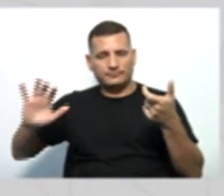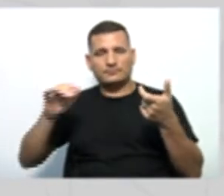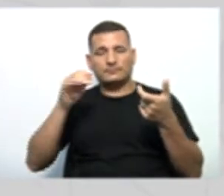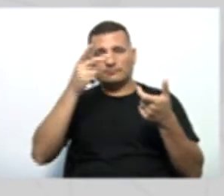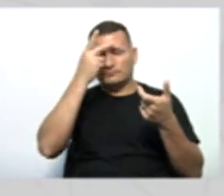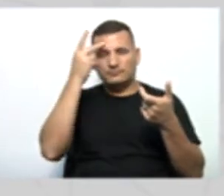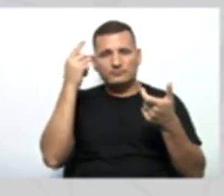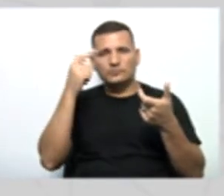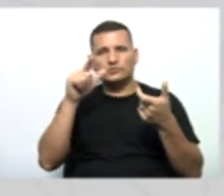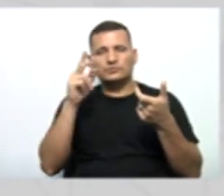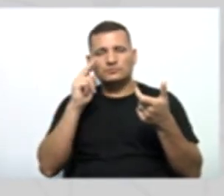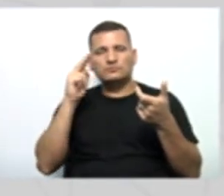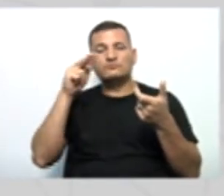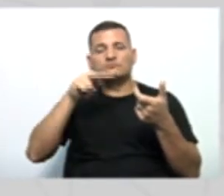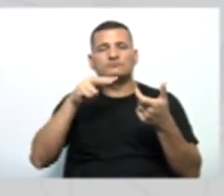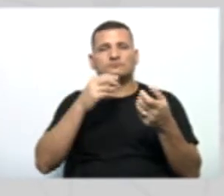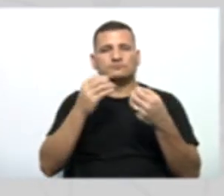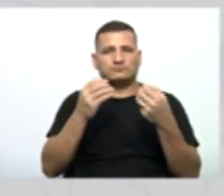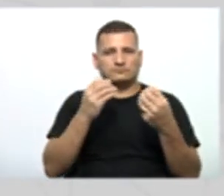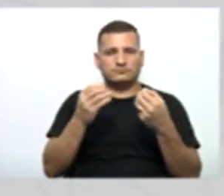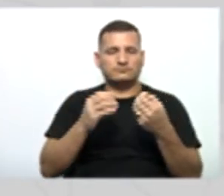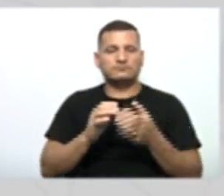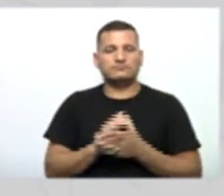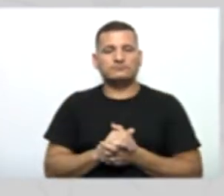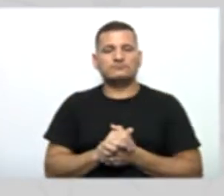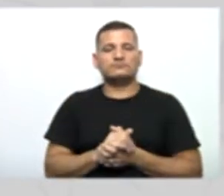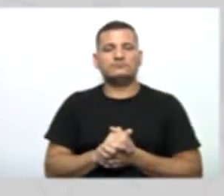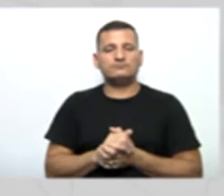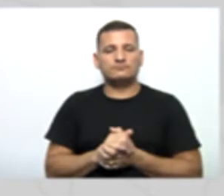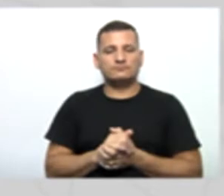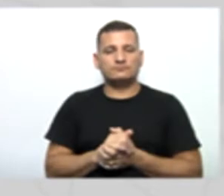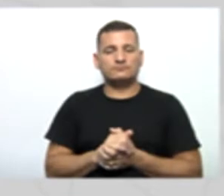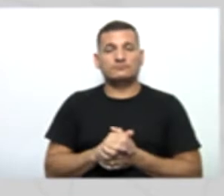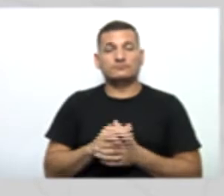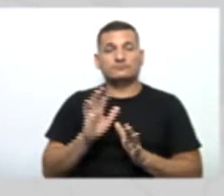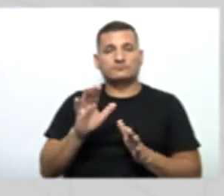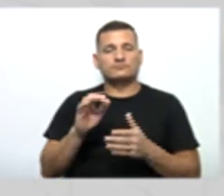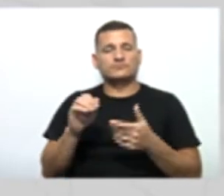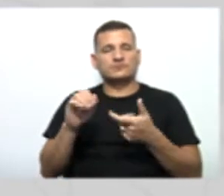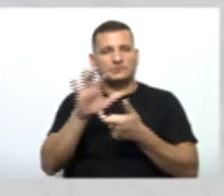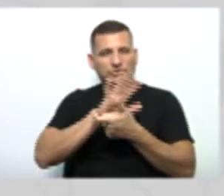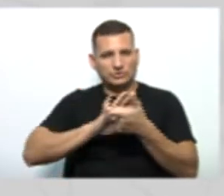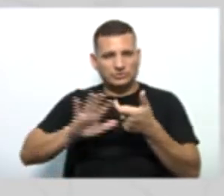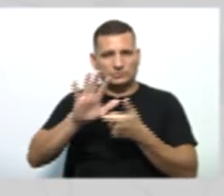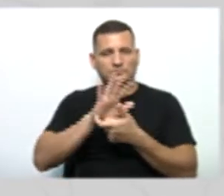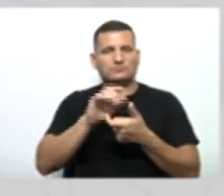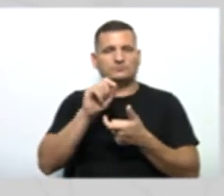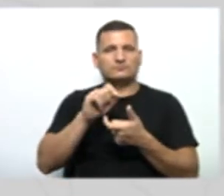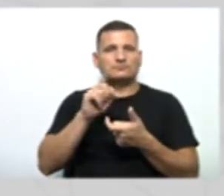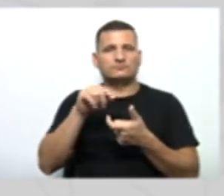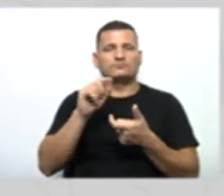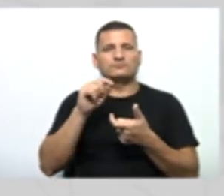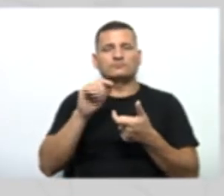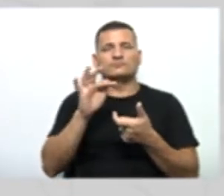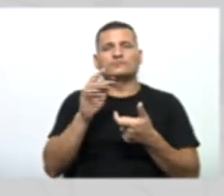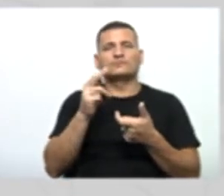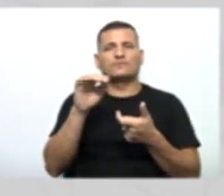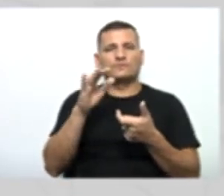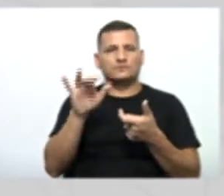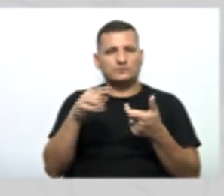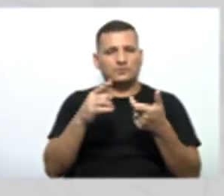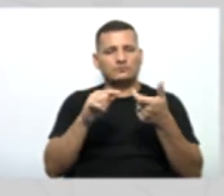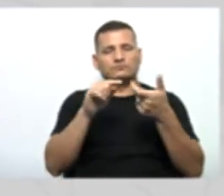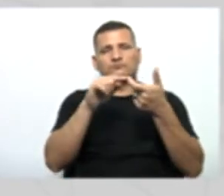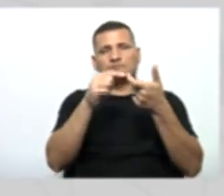melhor, como ele funcionaria, né? E a parte da generalização é quando ele herda as funções do outro,